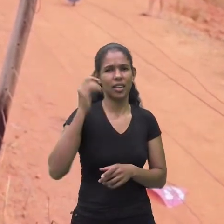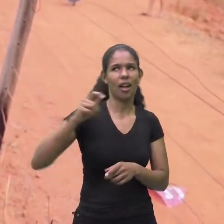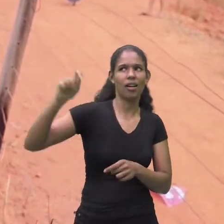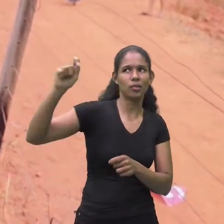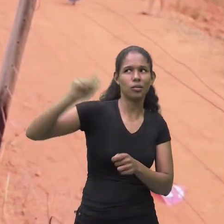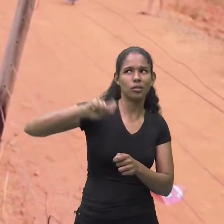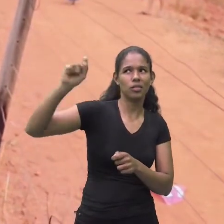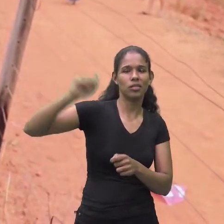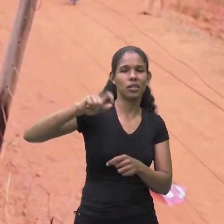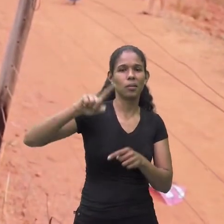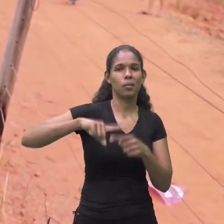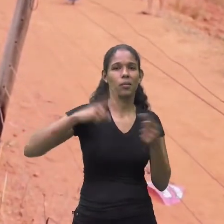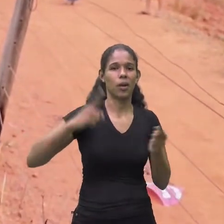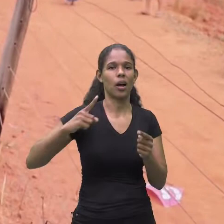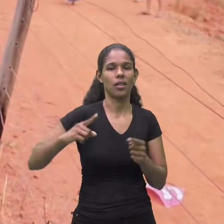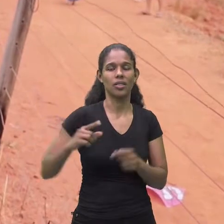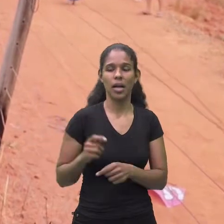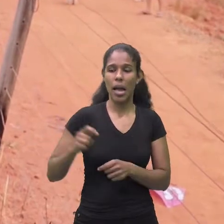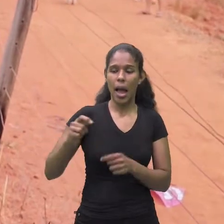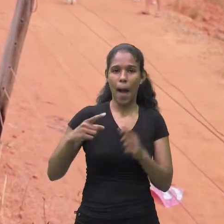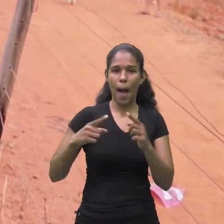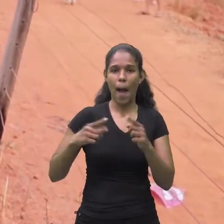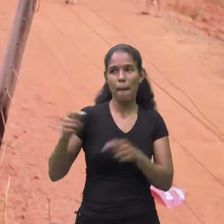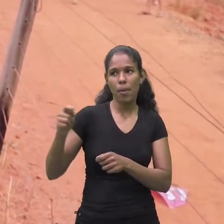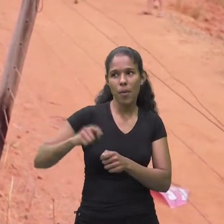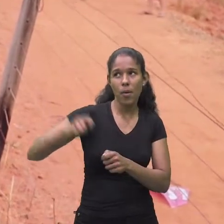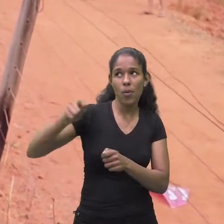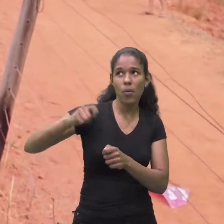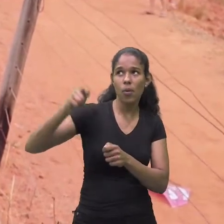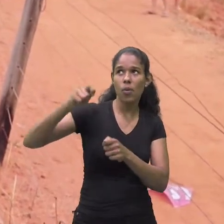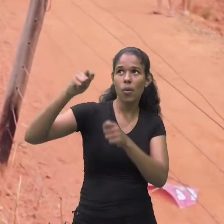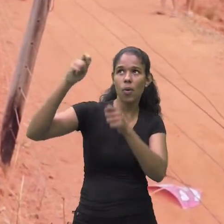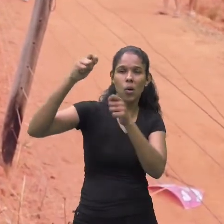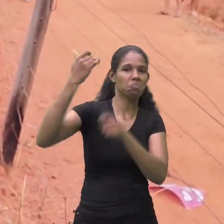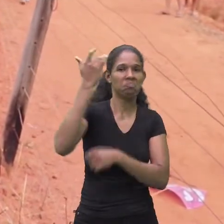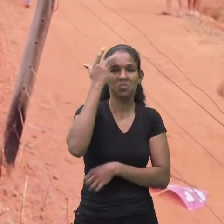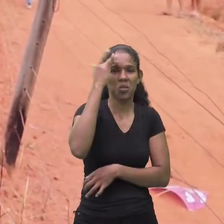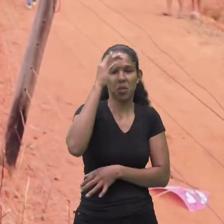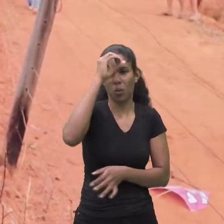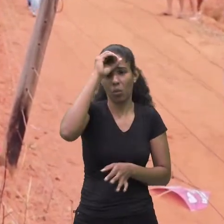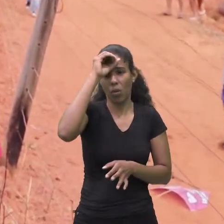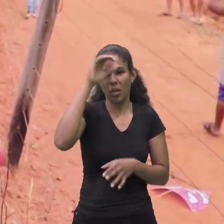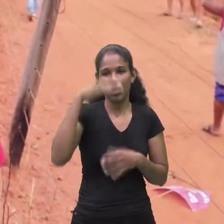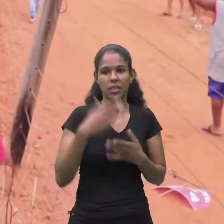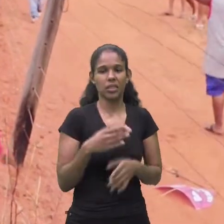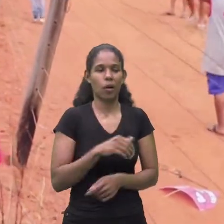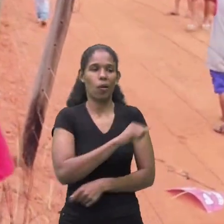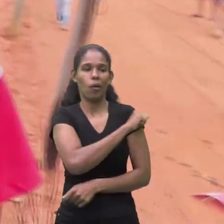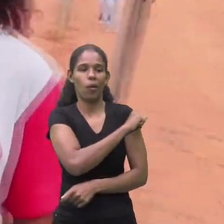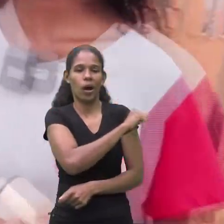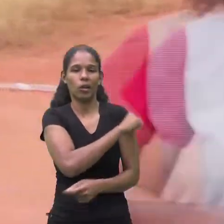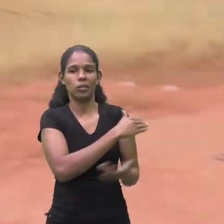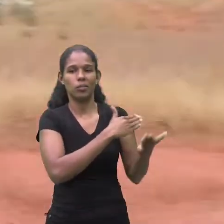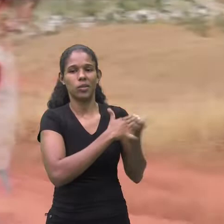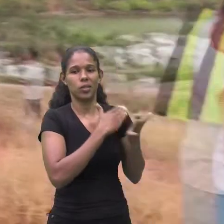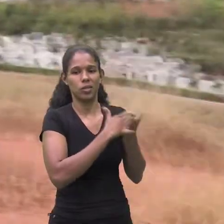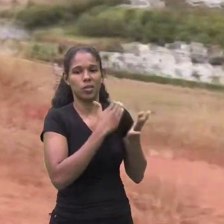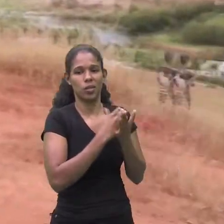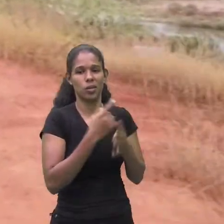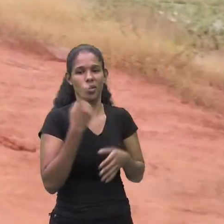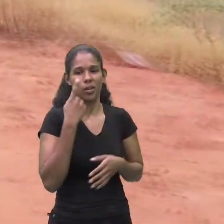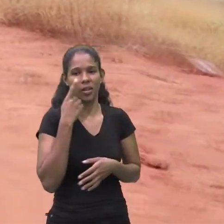subir. Você tá pedindo ajuda dos seus amigos? Aham. Quem tá te ajudando? Esse bichinho ali, o Carlos.